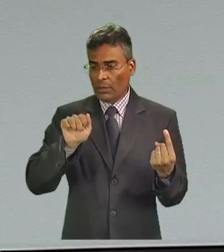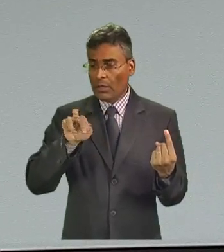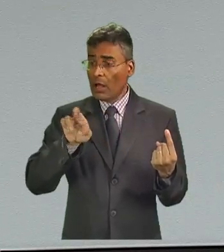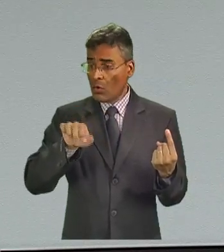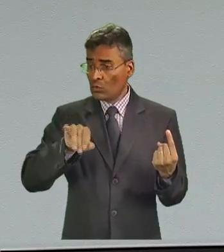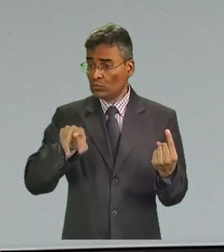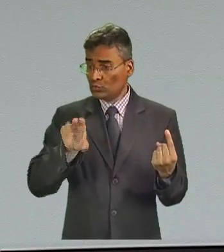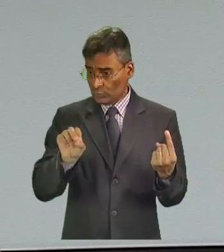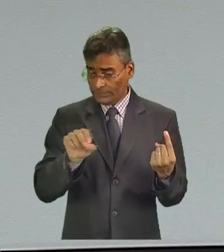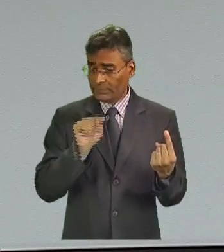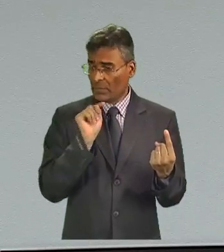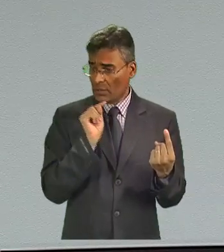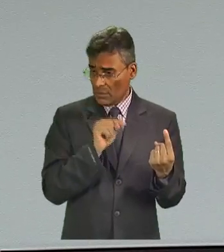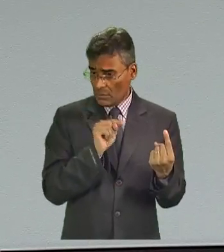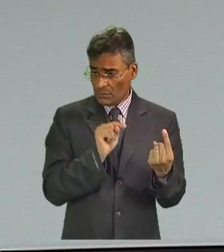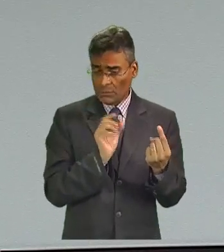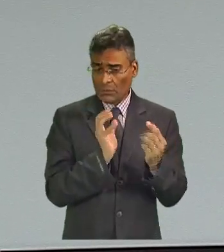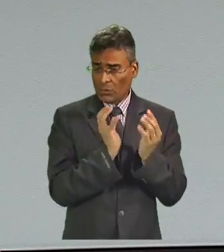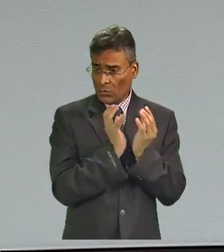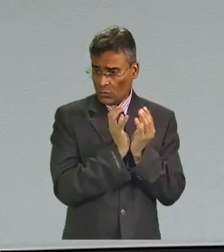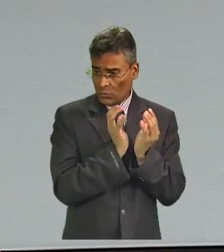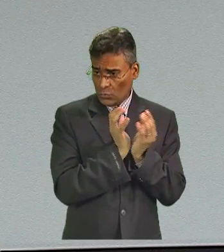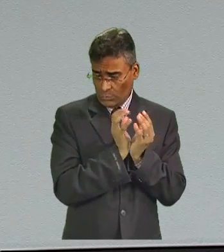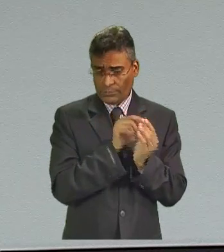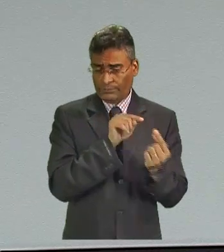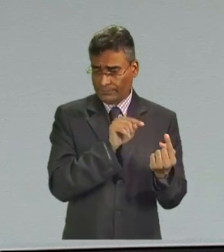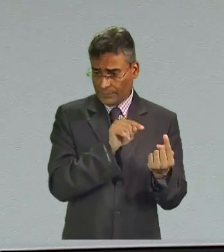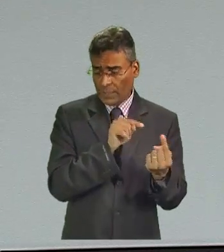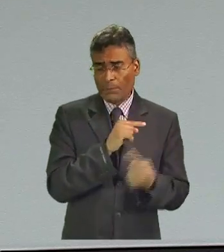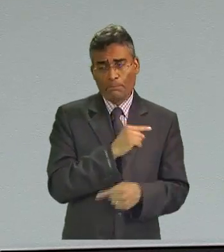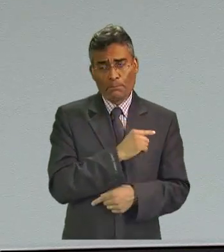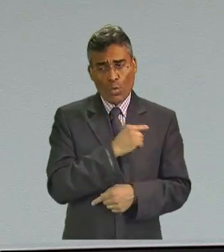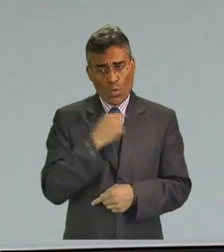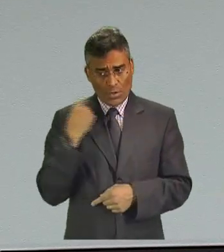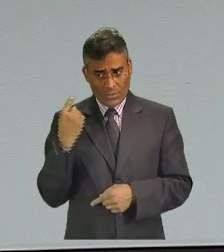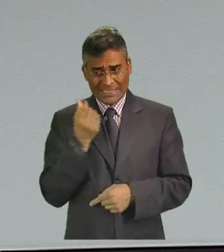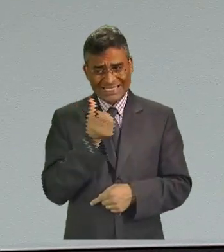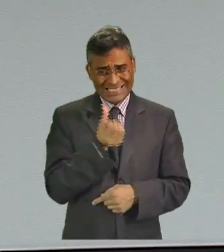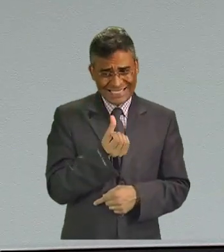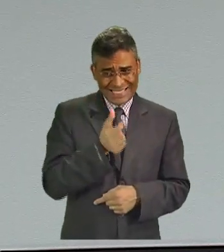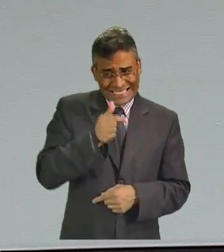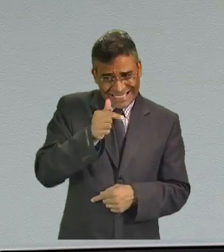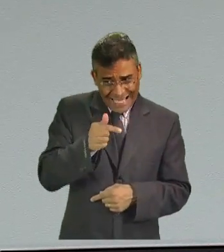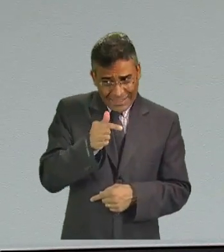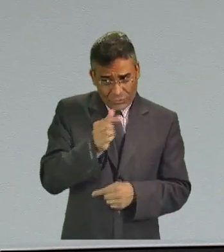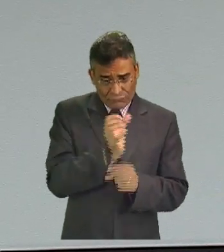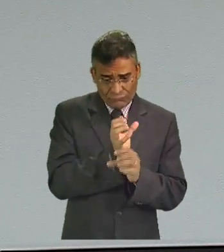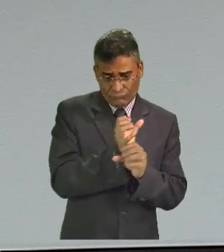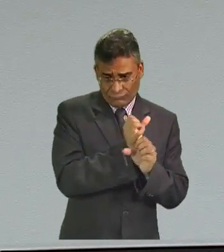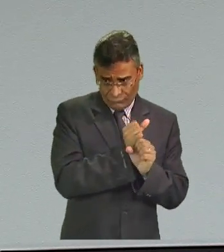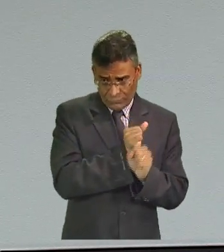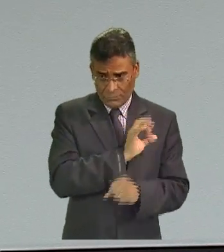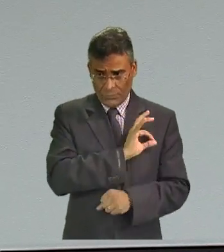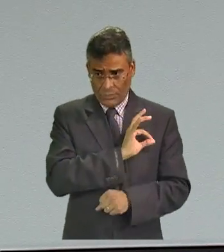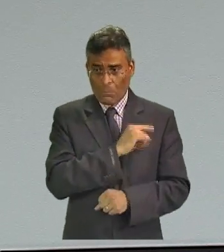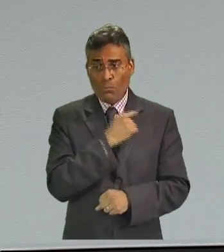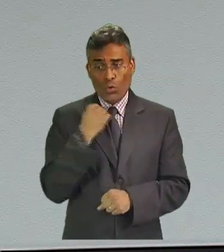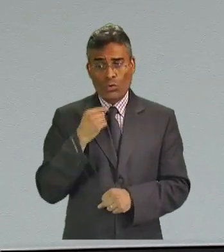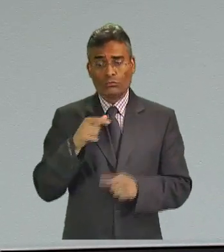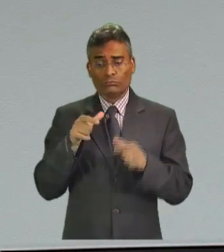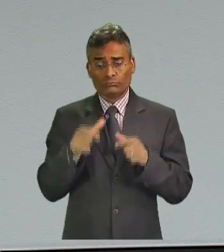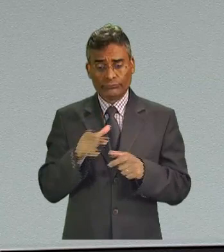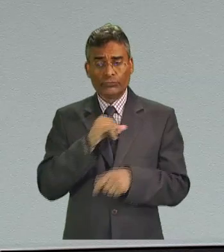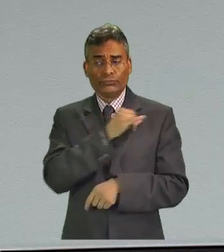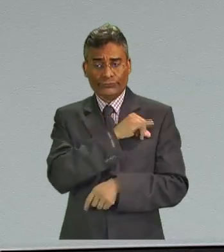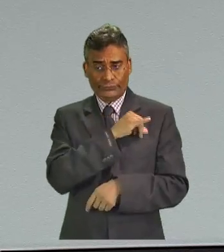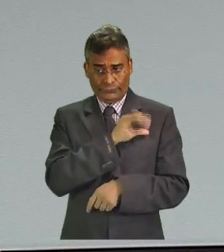É o 67º policial militar morto esse ano. 67 policiais militares mortos no